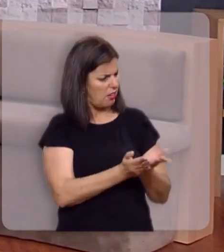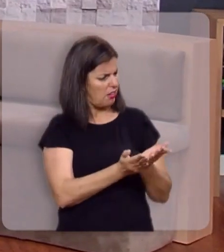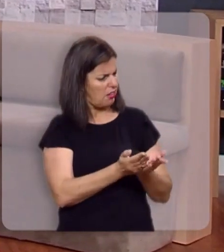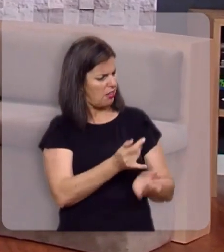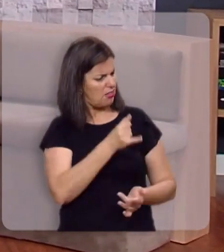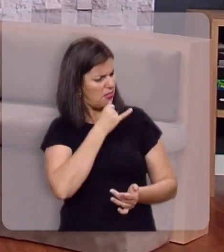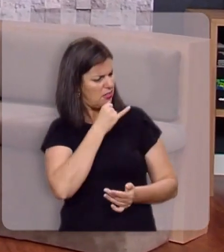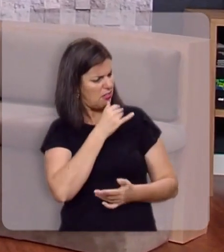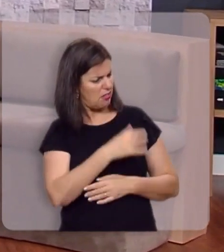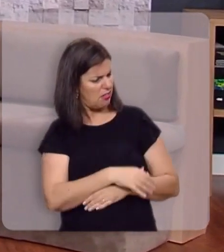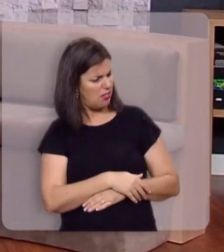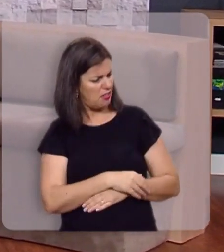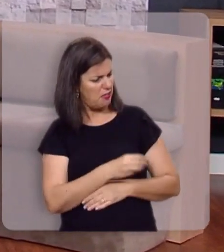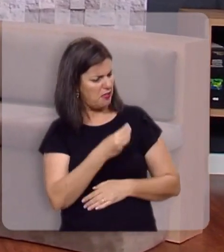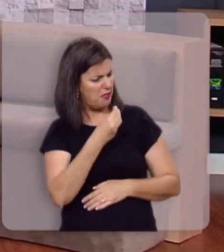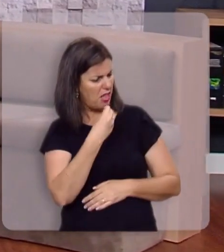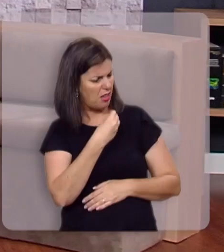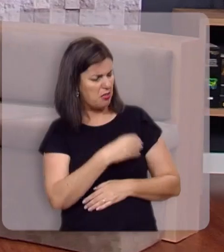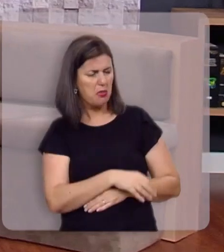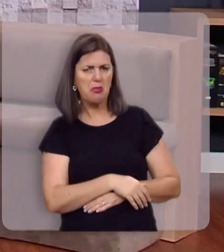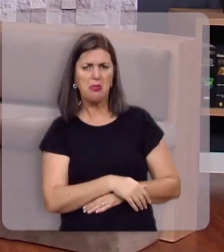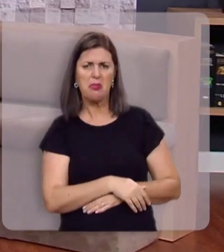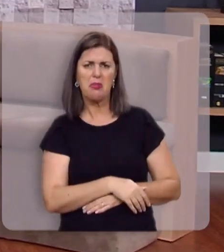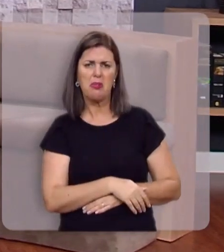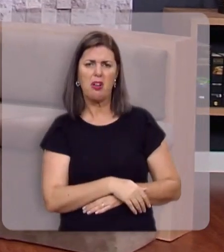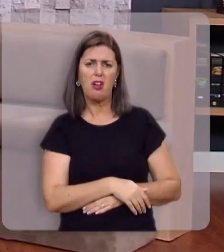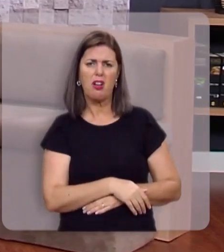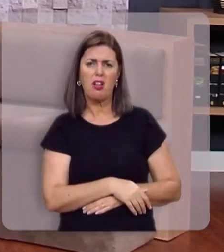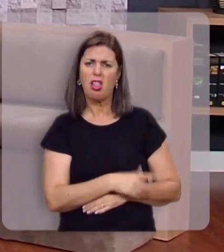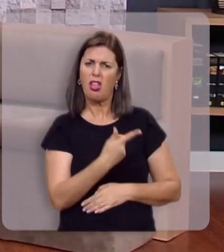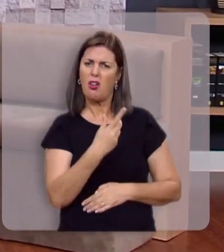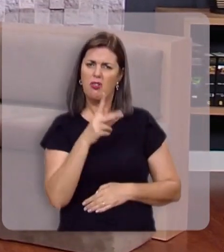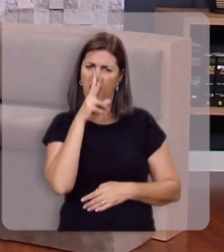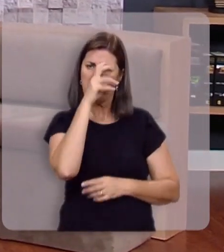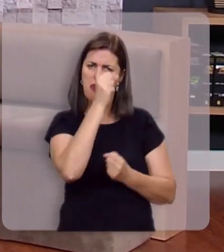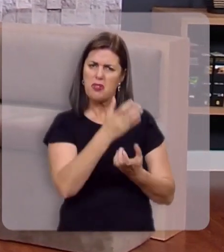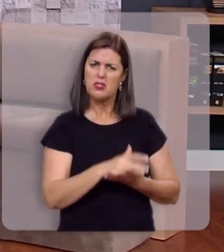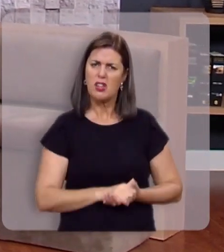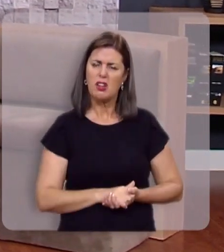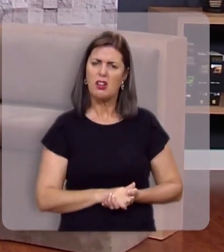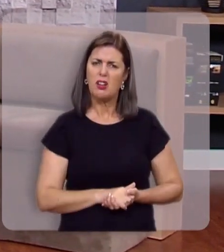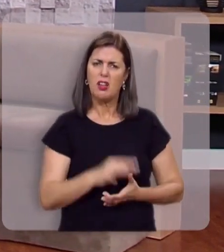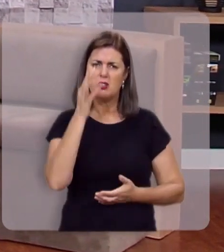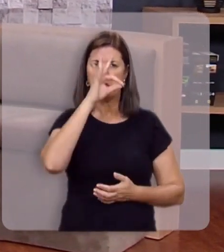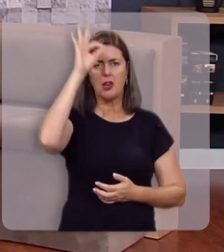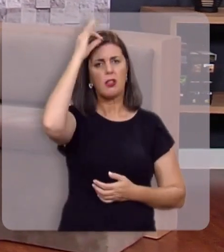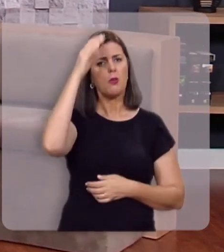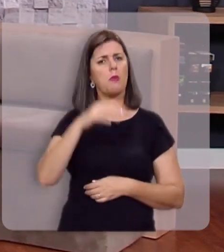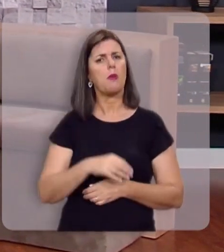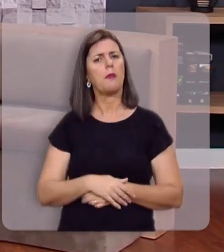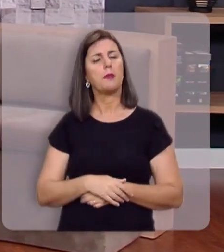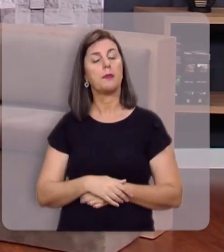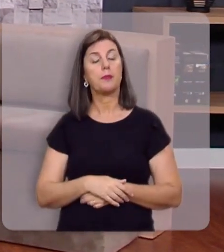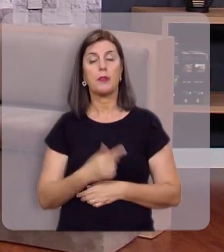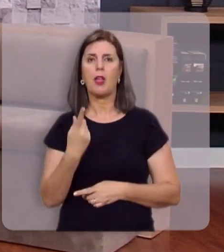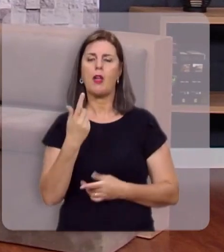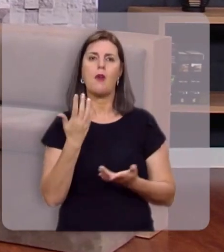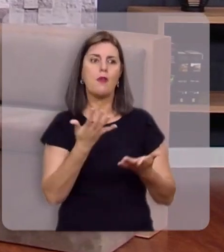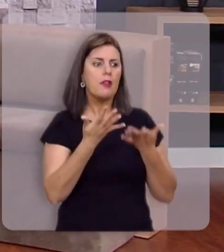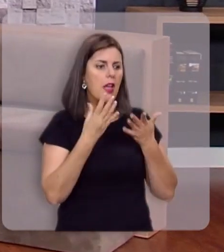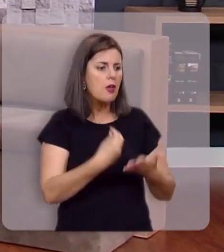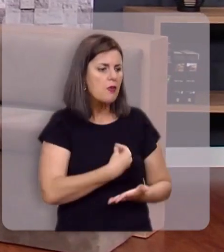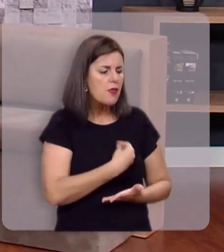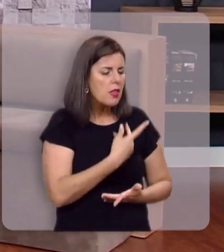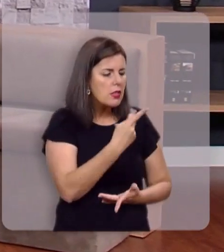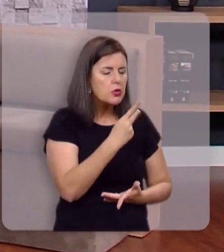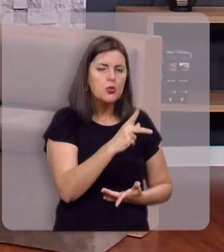crente apático, morno, sem fervor espiritual. Eu não abro mão